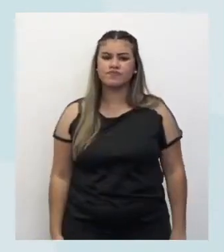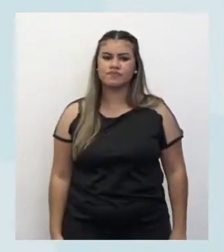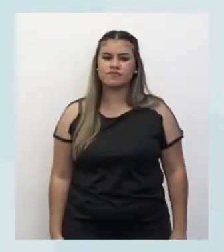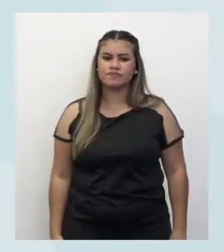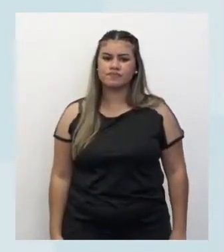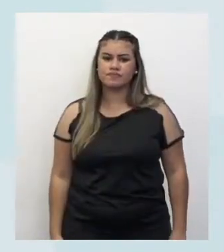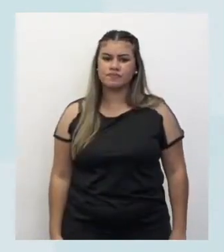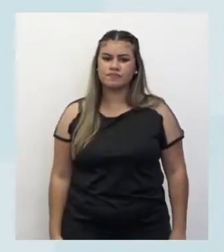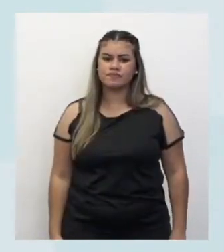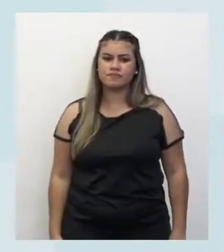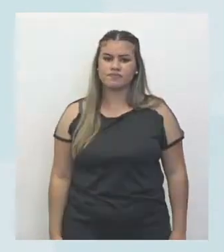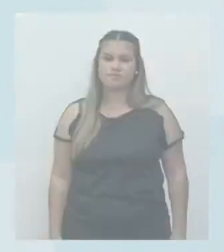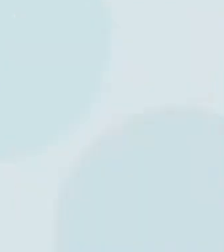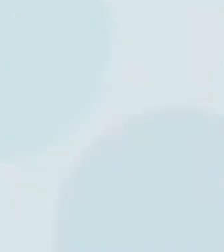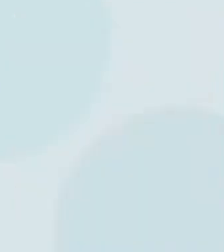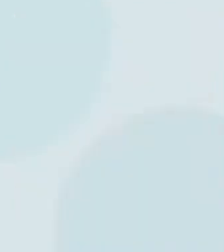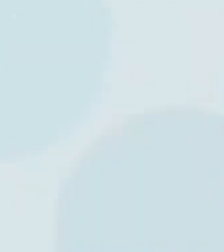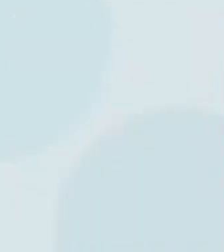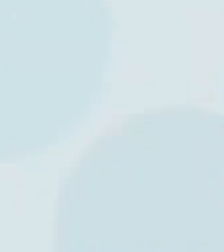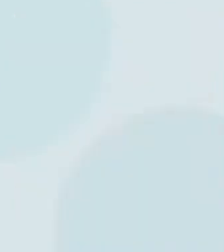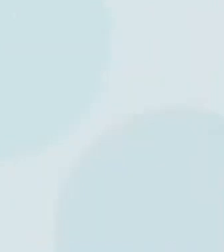segundos.